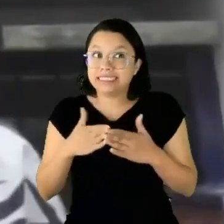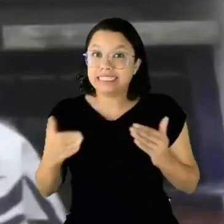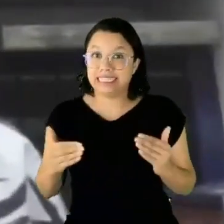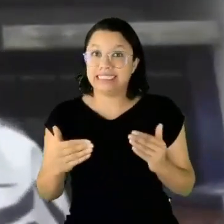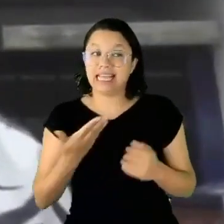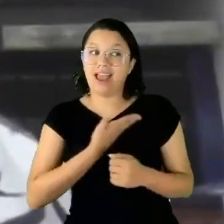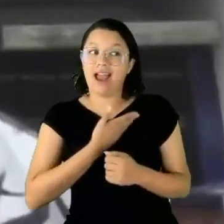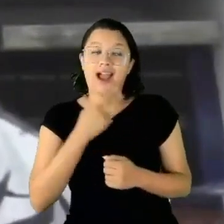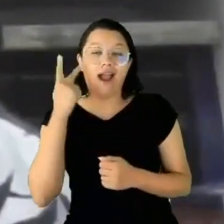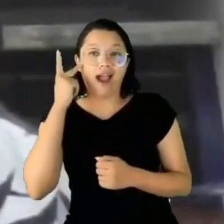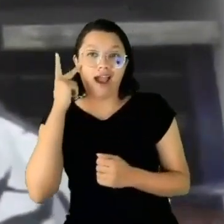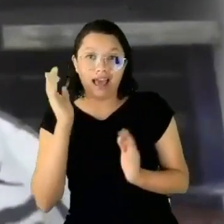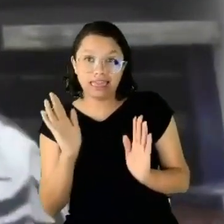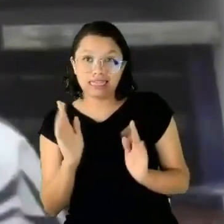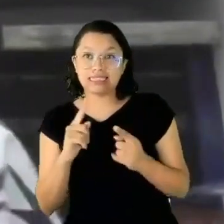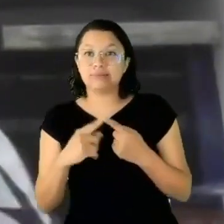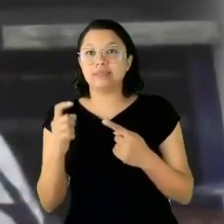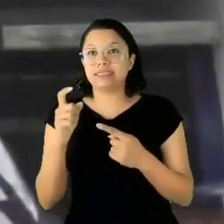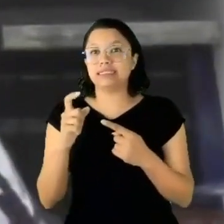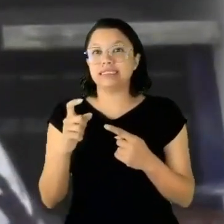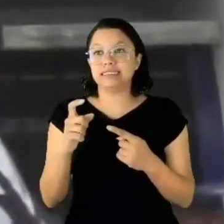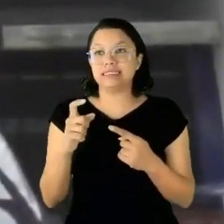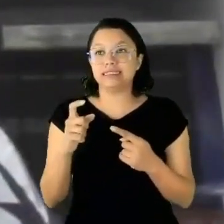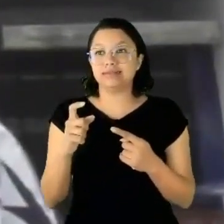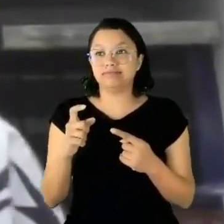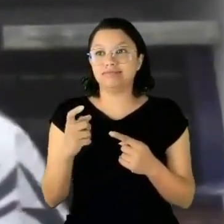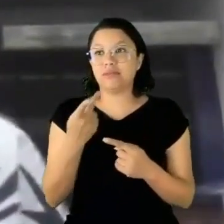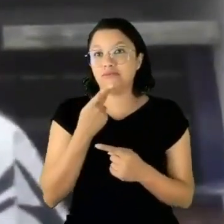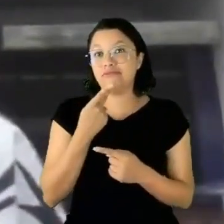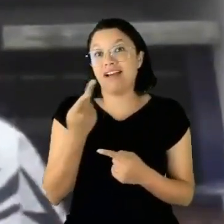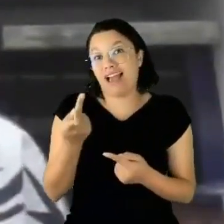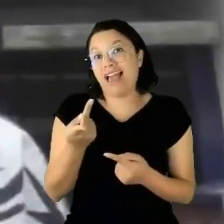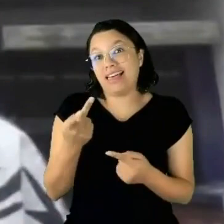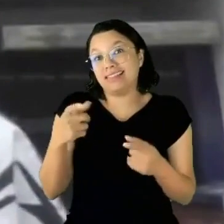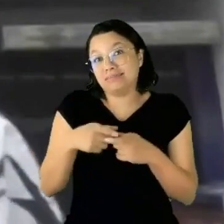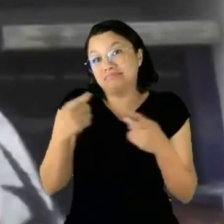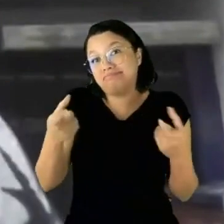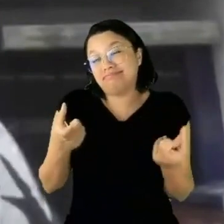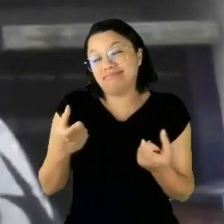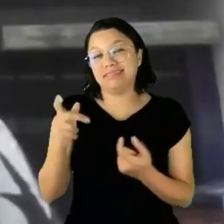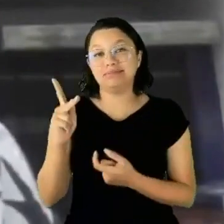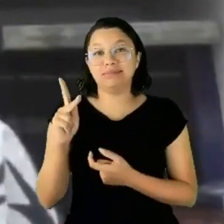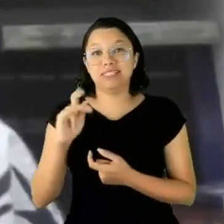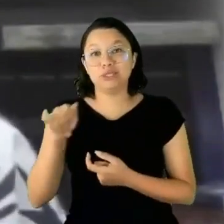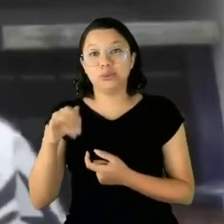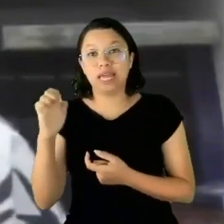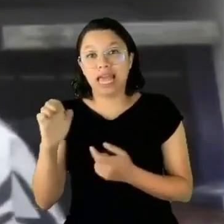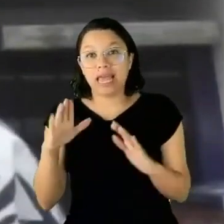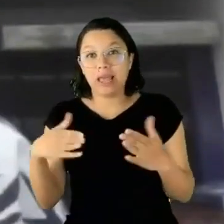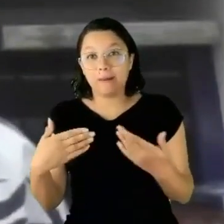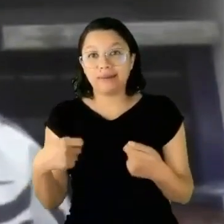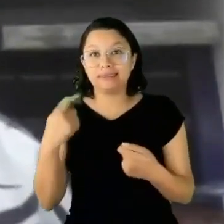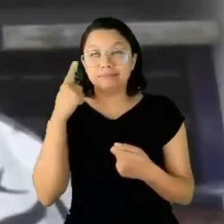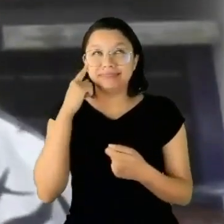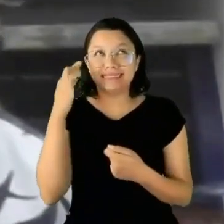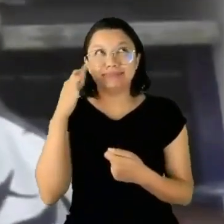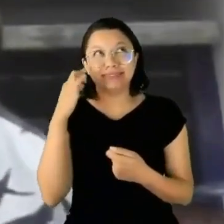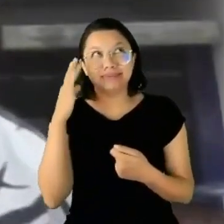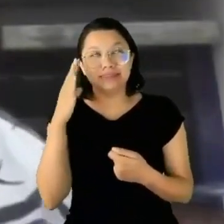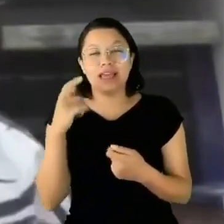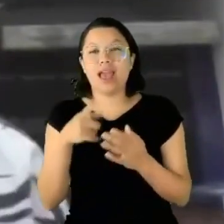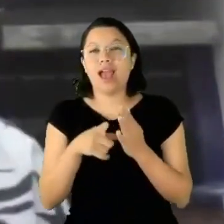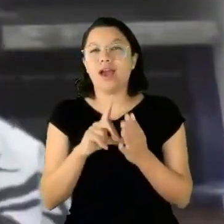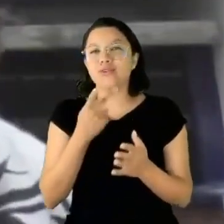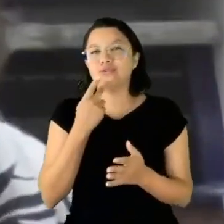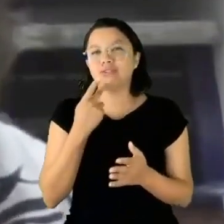paulistas, geralmente falo PJE, mas sempre tenho que pensar antes de falar e PJE para mim é